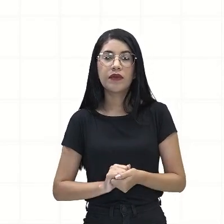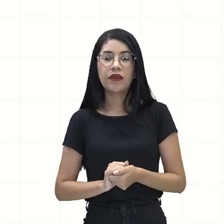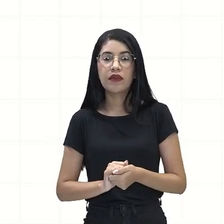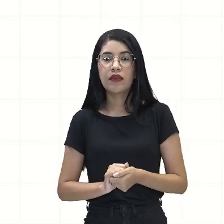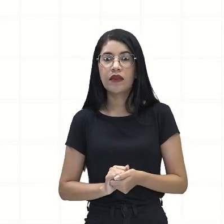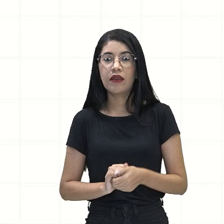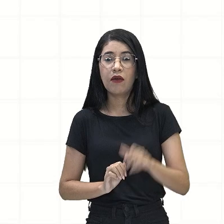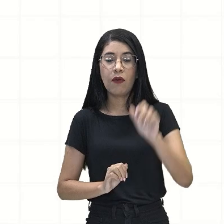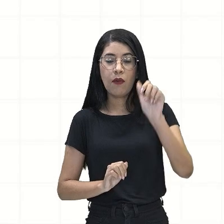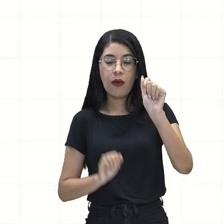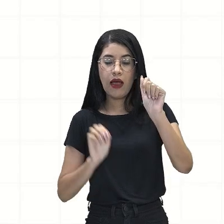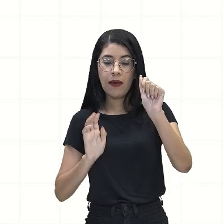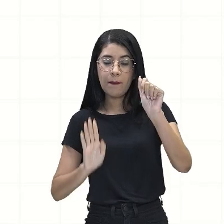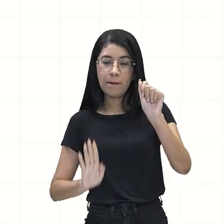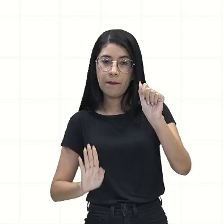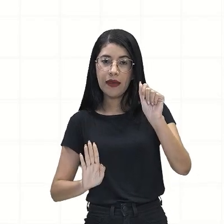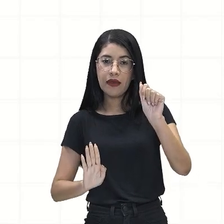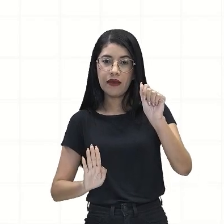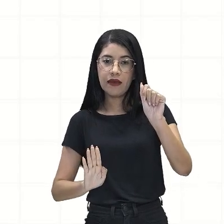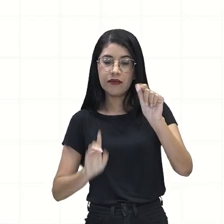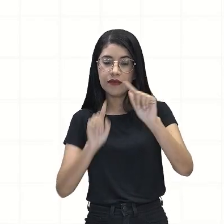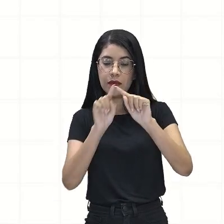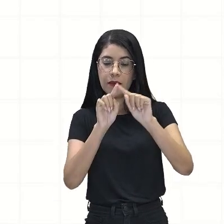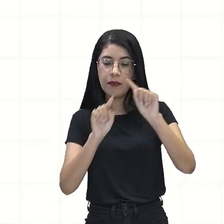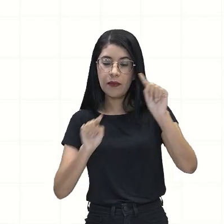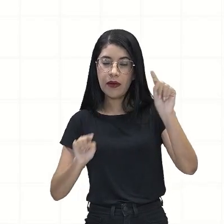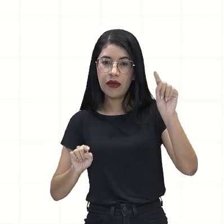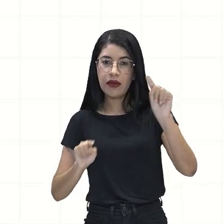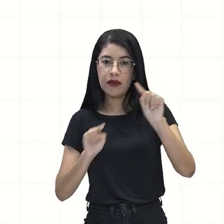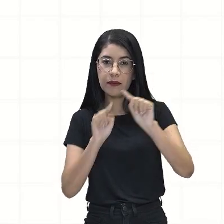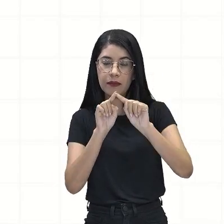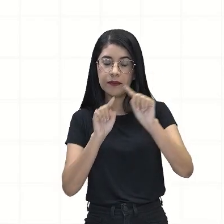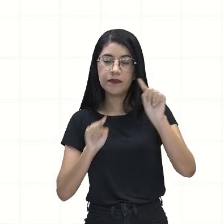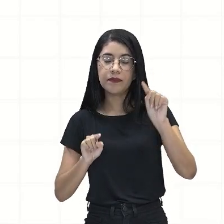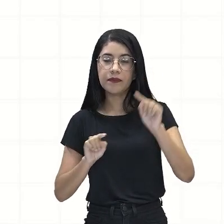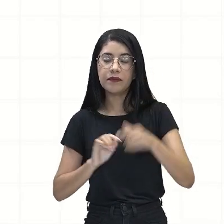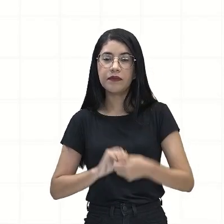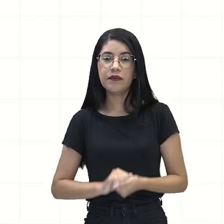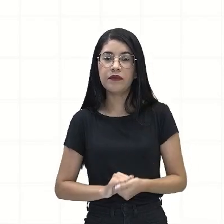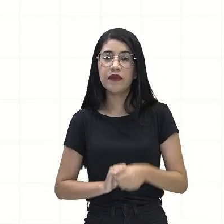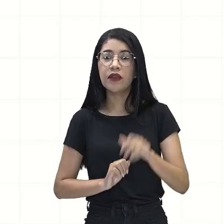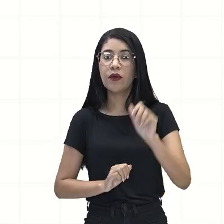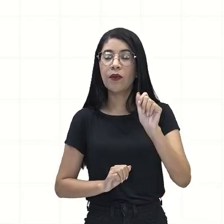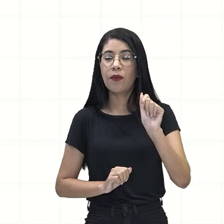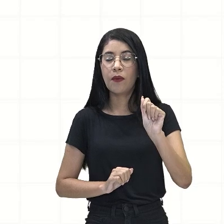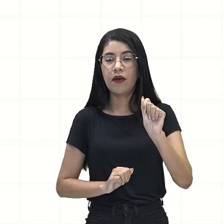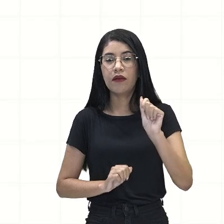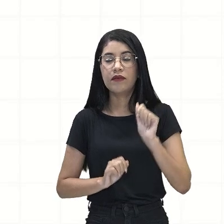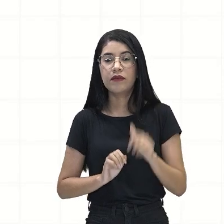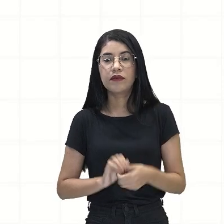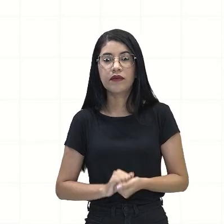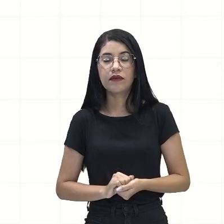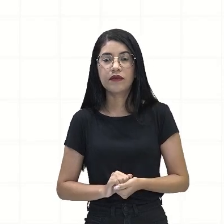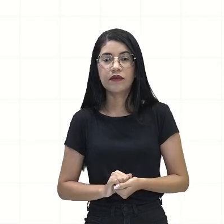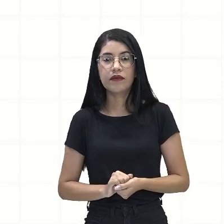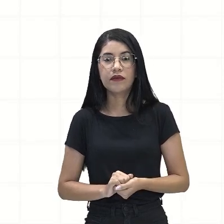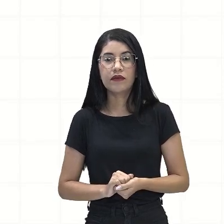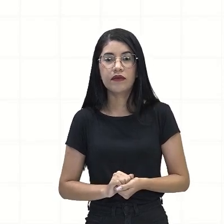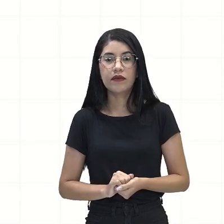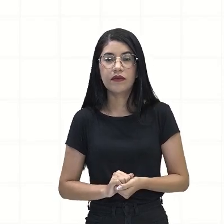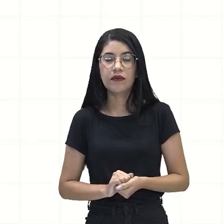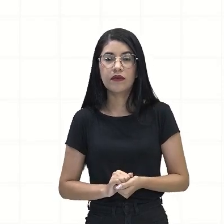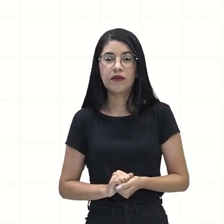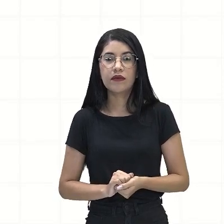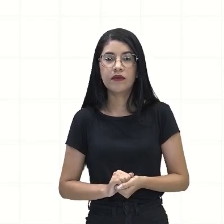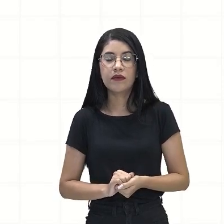pontos. Então, esse ponto A, olha só, quem é o ponto A? Eu pego o ponto A e ligo no